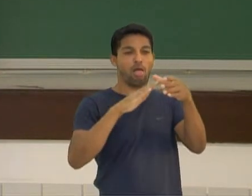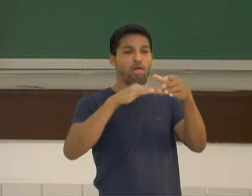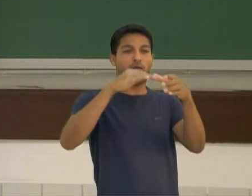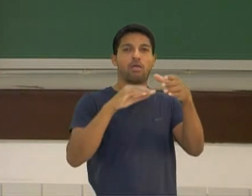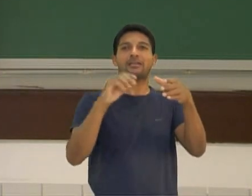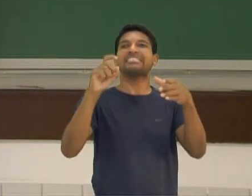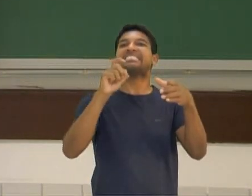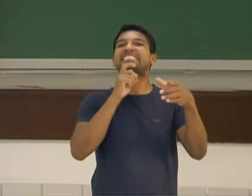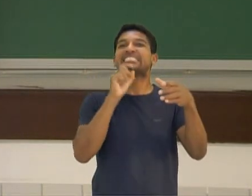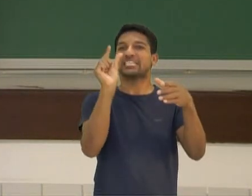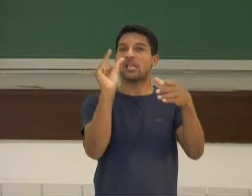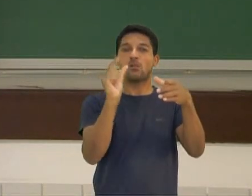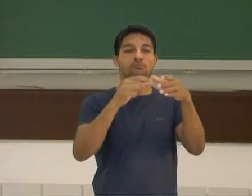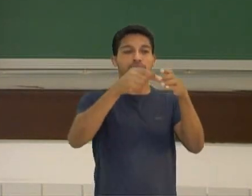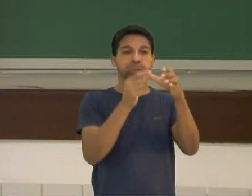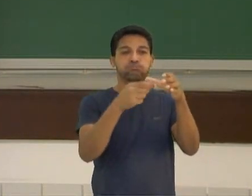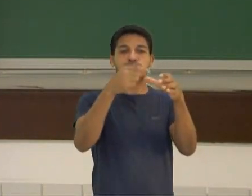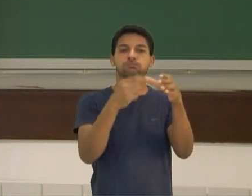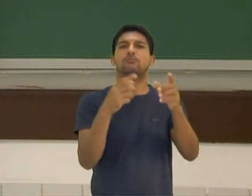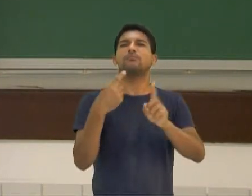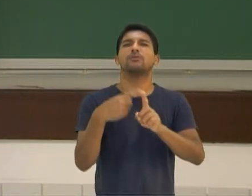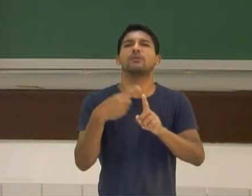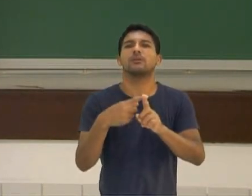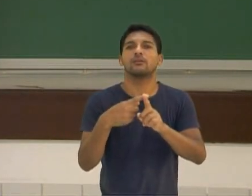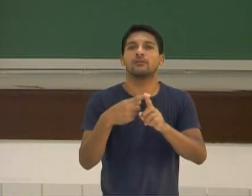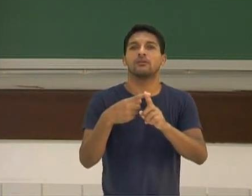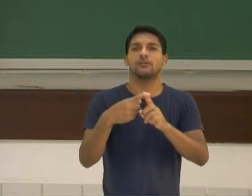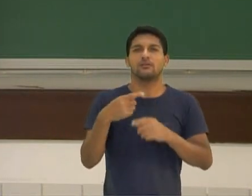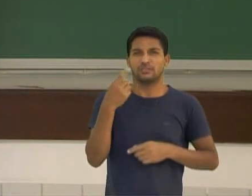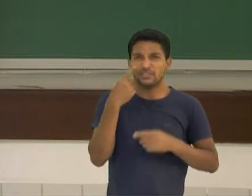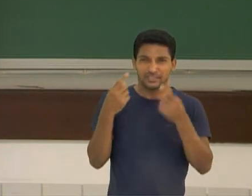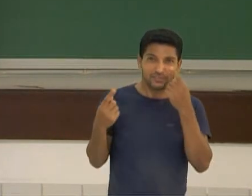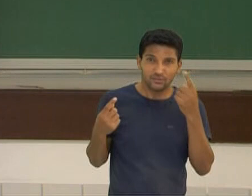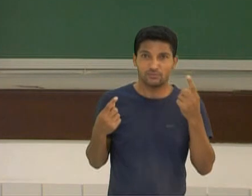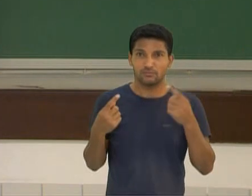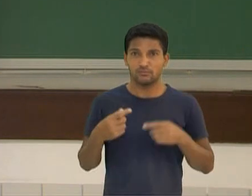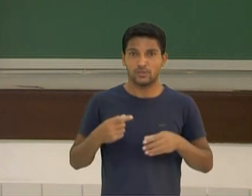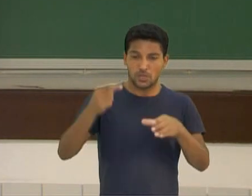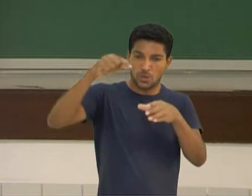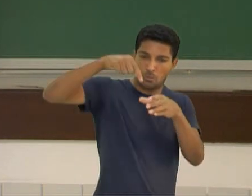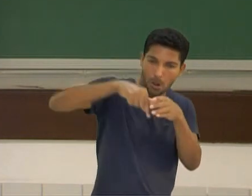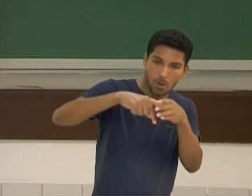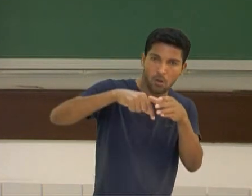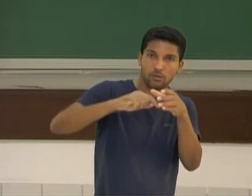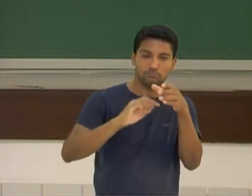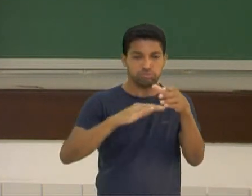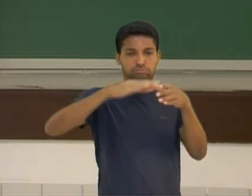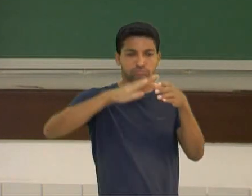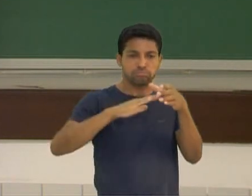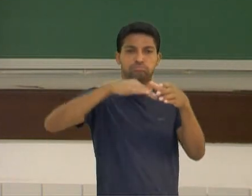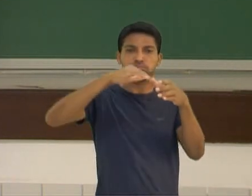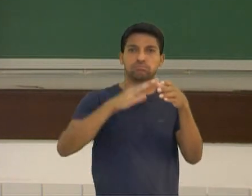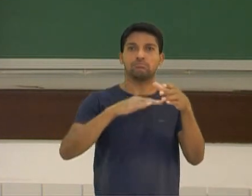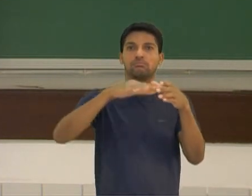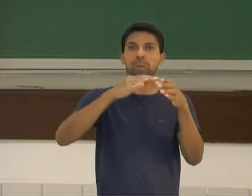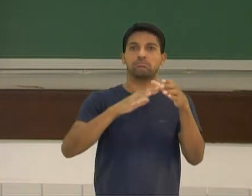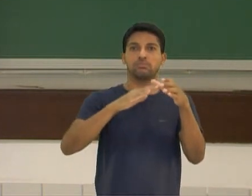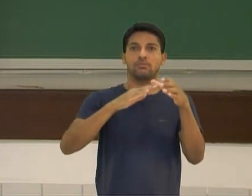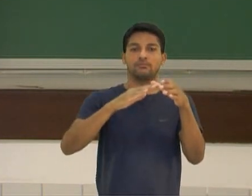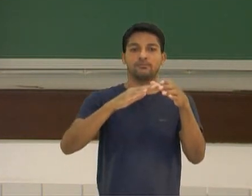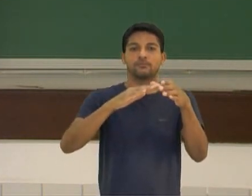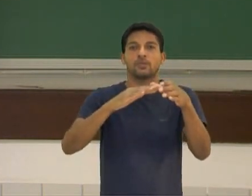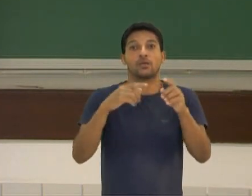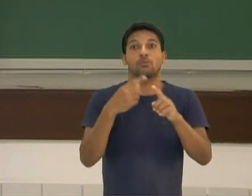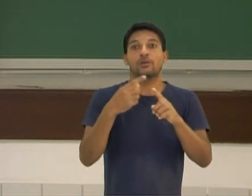de televisão com aquele quadro lá, né? Boia ou afunda. O princípio é a questão da densidade. Se uma substância é